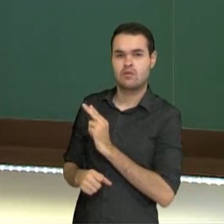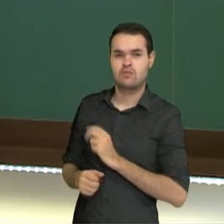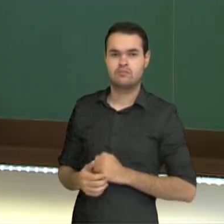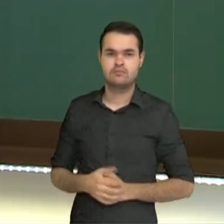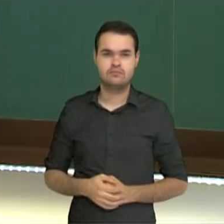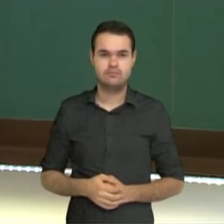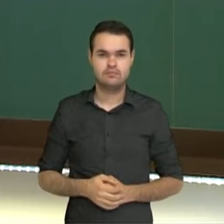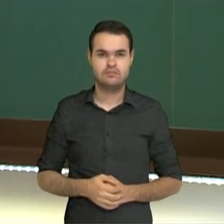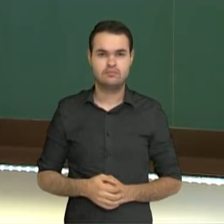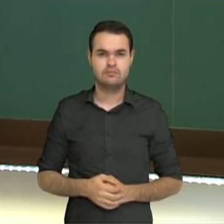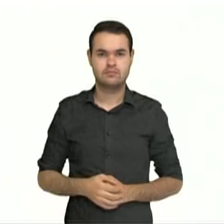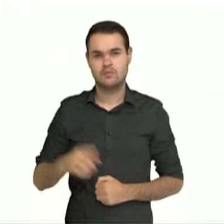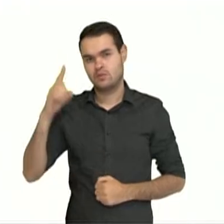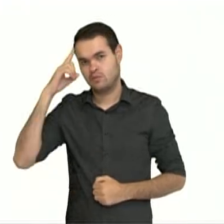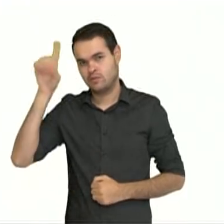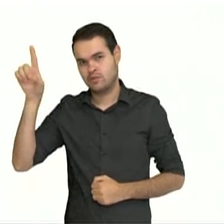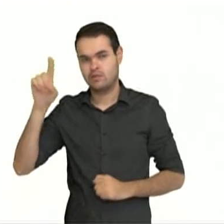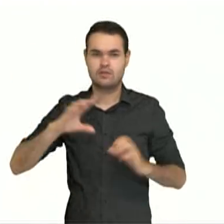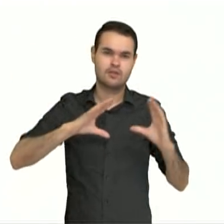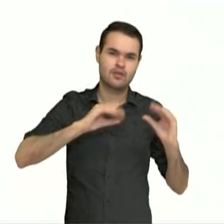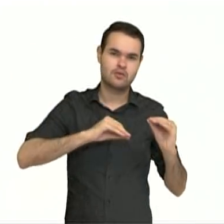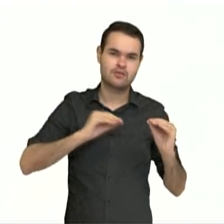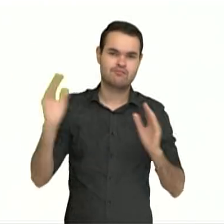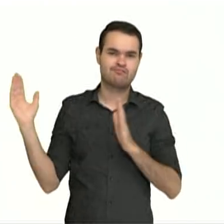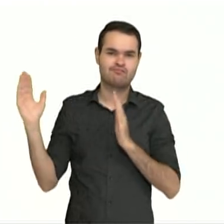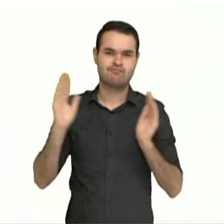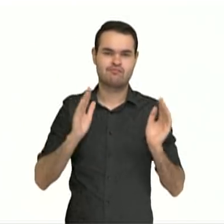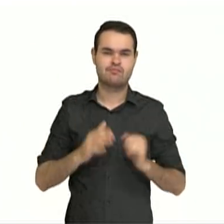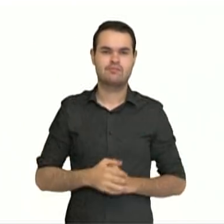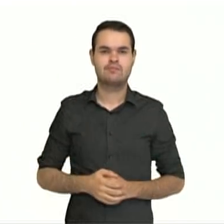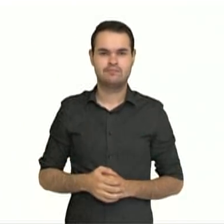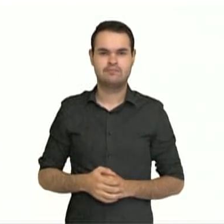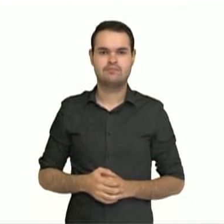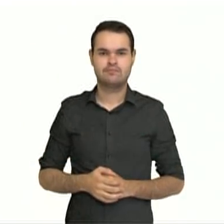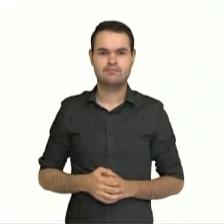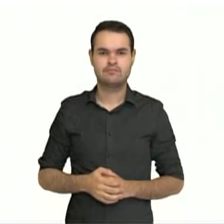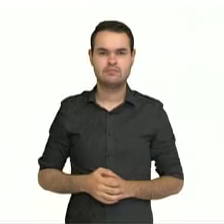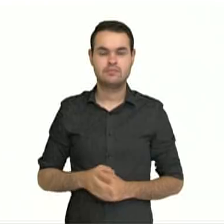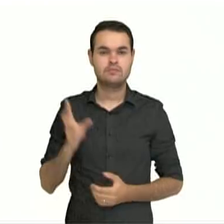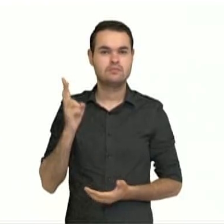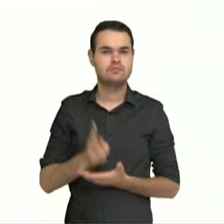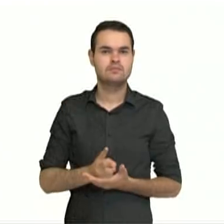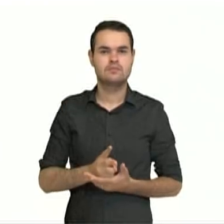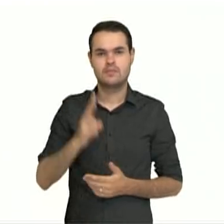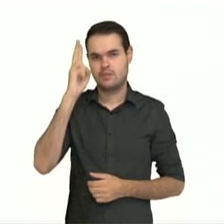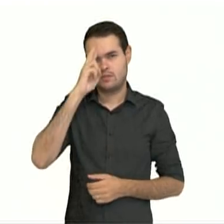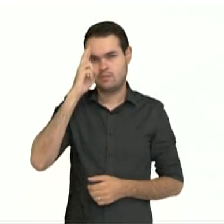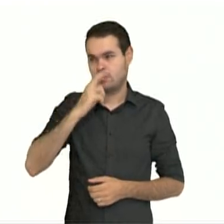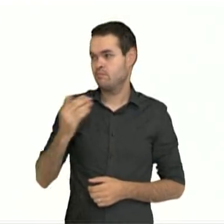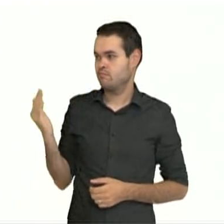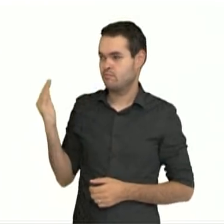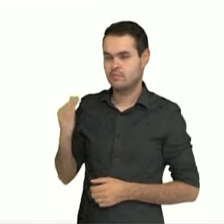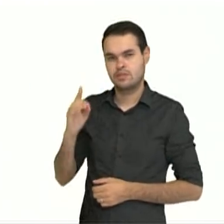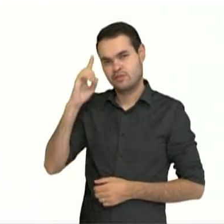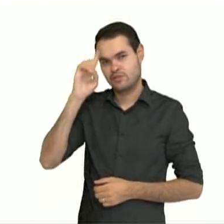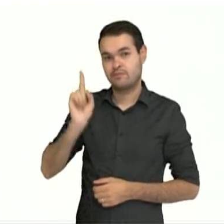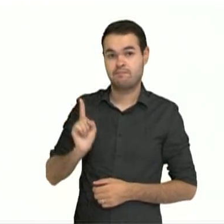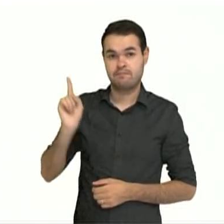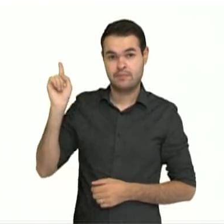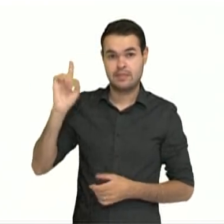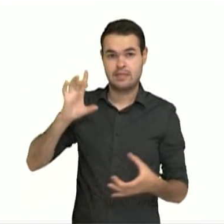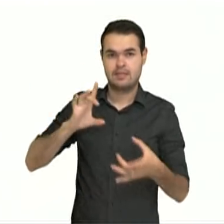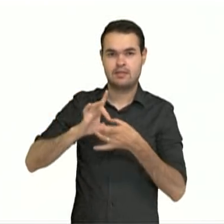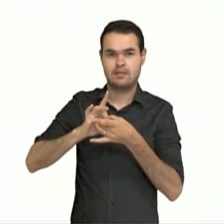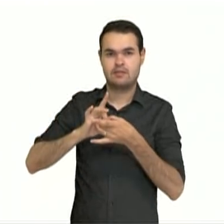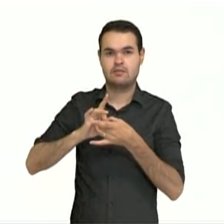essa ideia ali do dia e da noite. Sempre temos que lembrar, dia e noite está diretamente ligado com